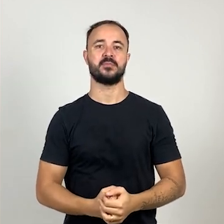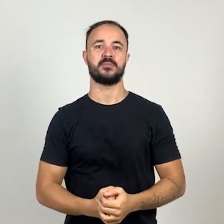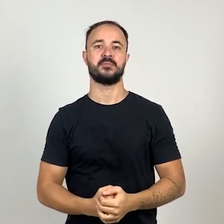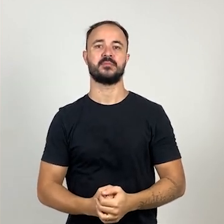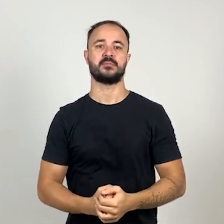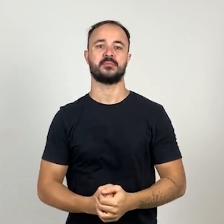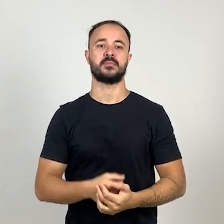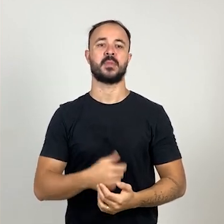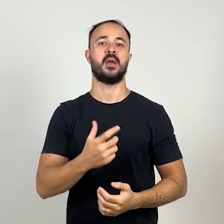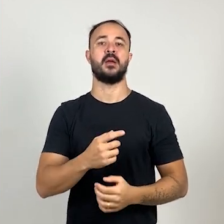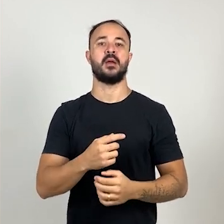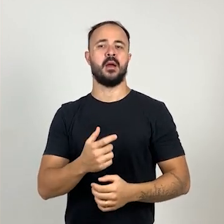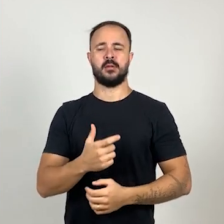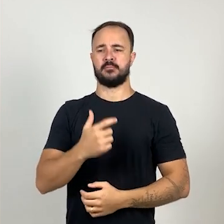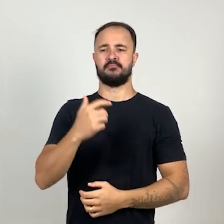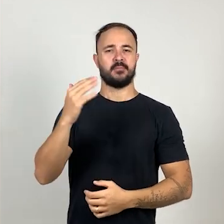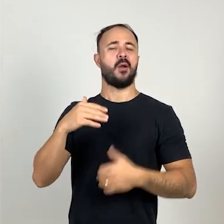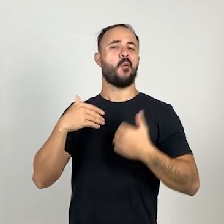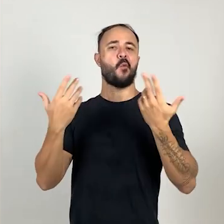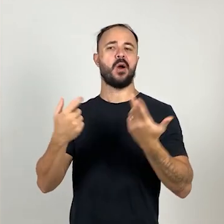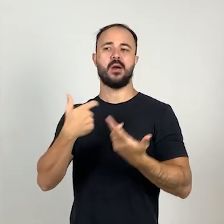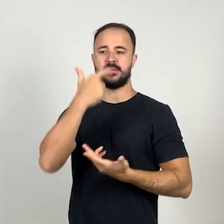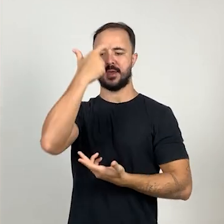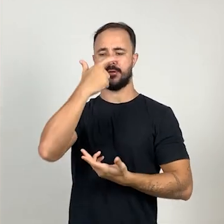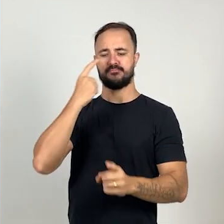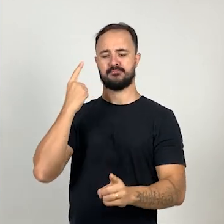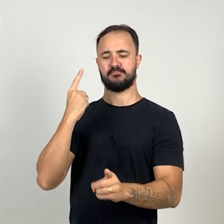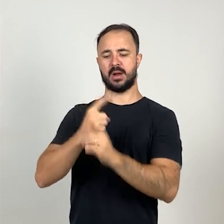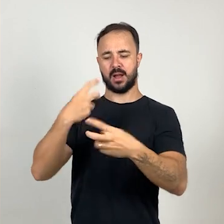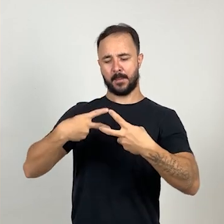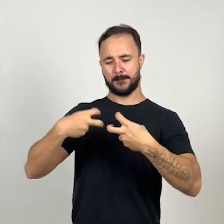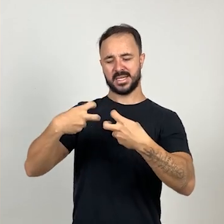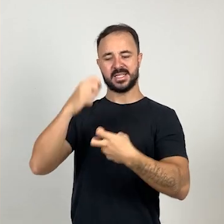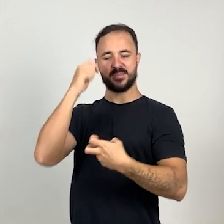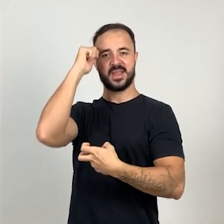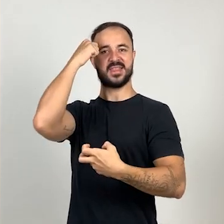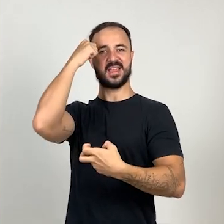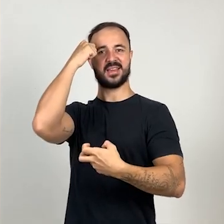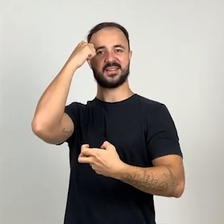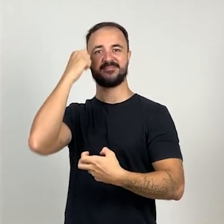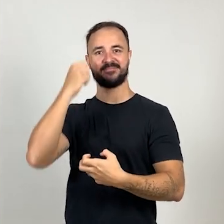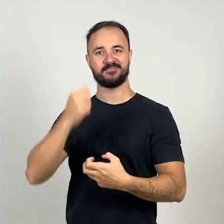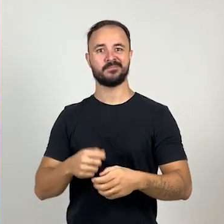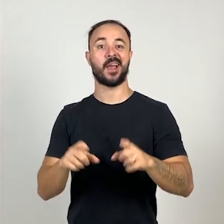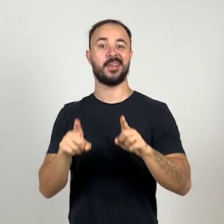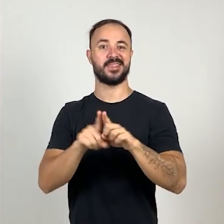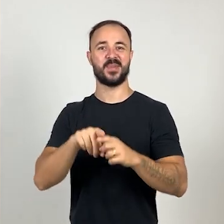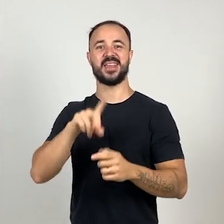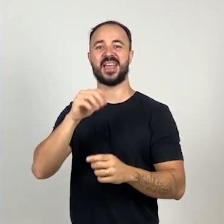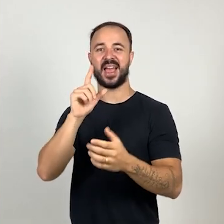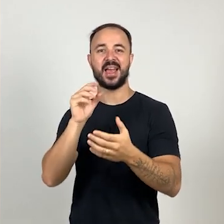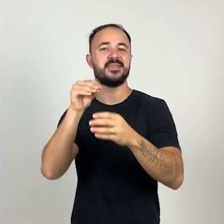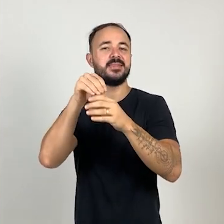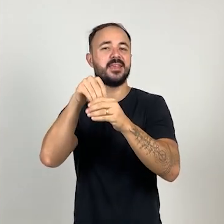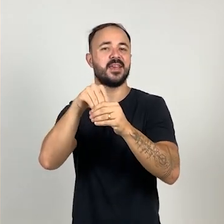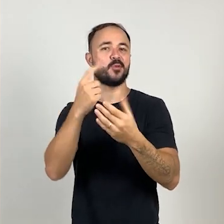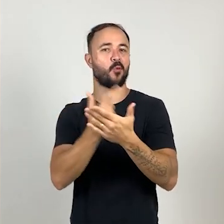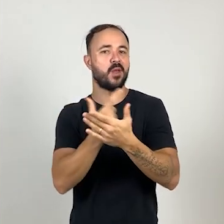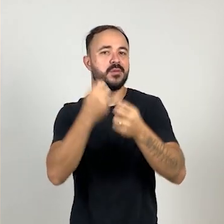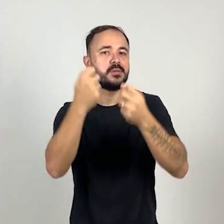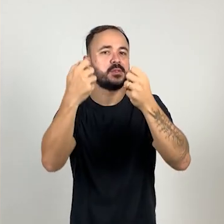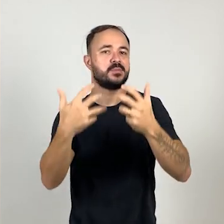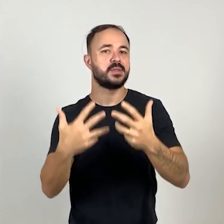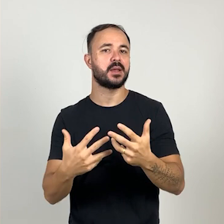Quando Me Descobri Negra, de Bianca Santana. A obra é uma mistura de memórias pessoais, reflexões sobre